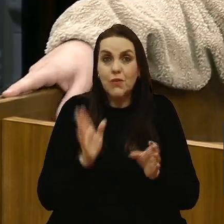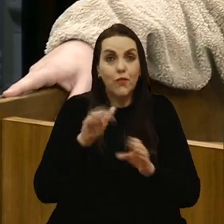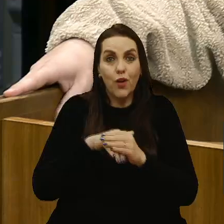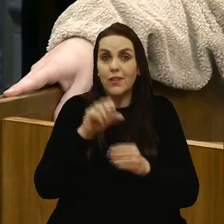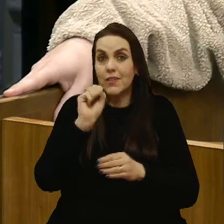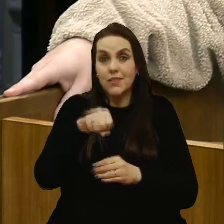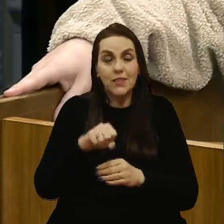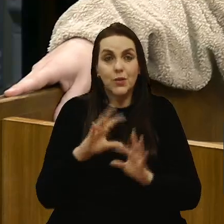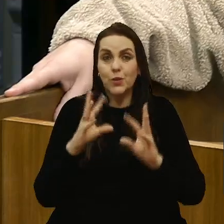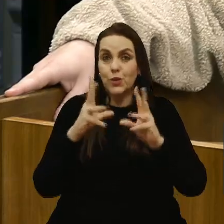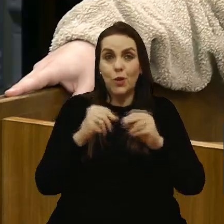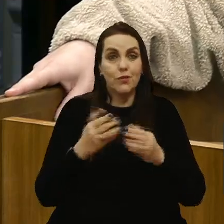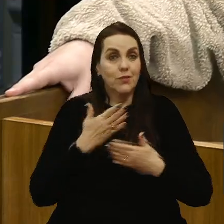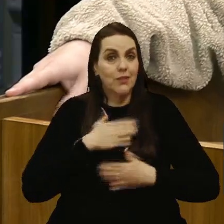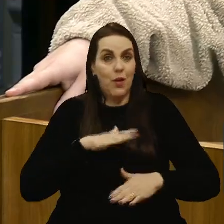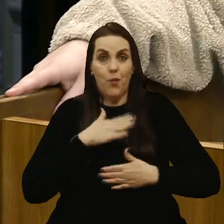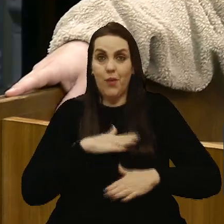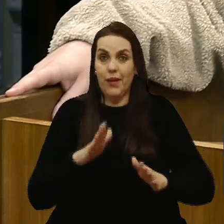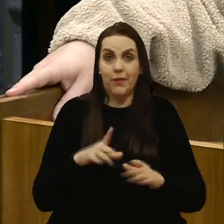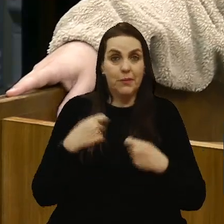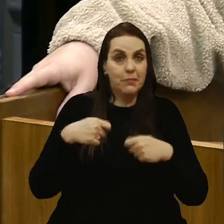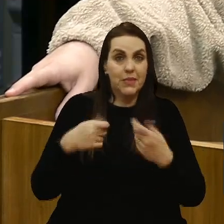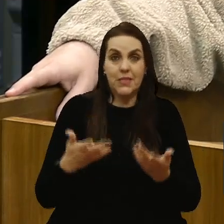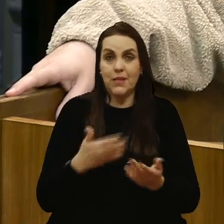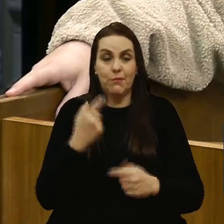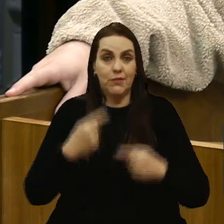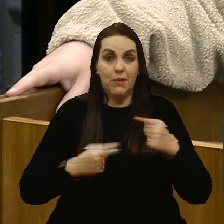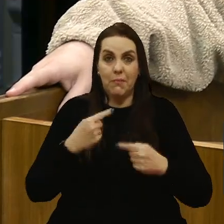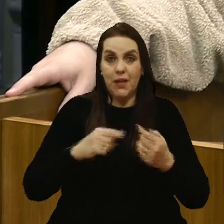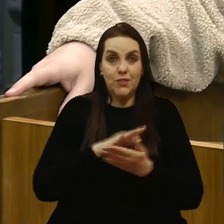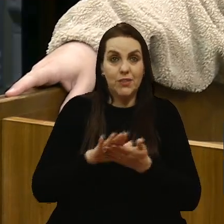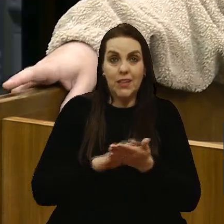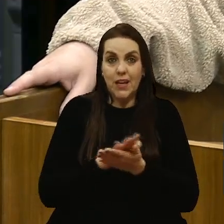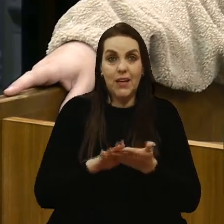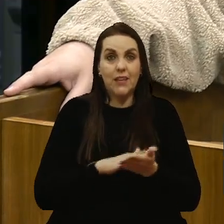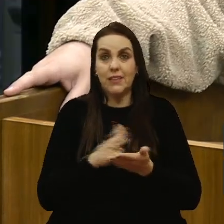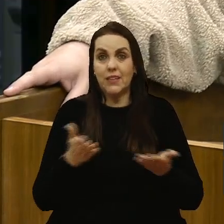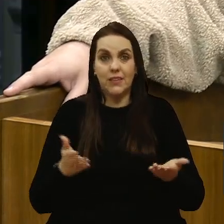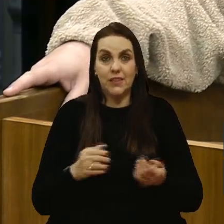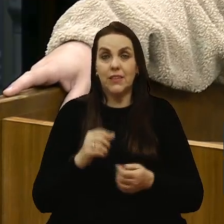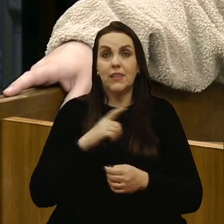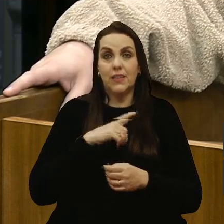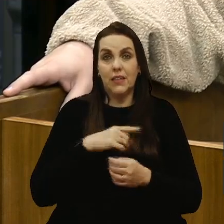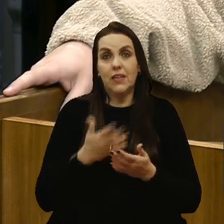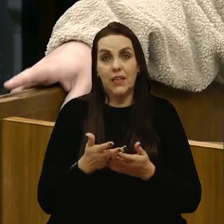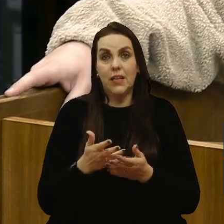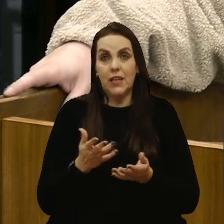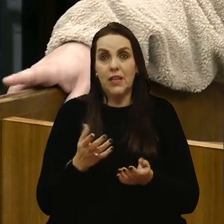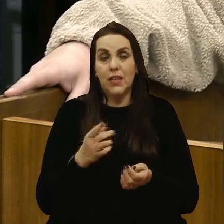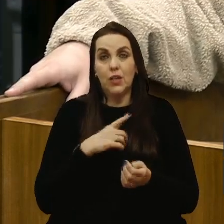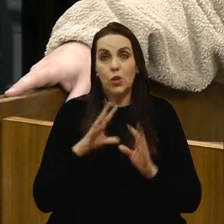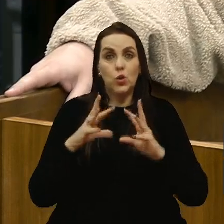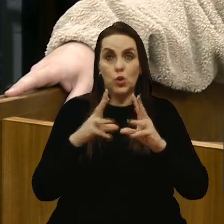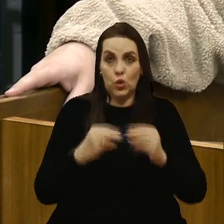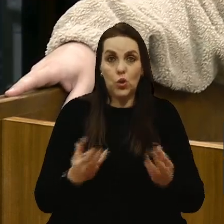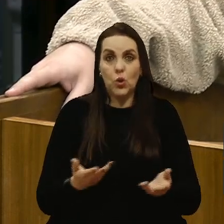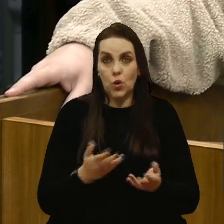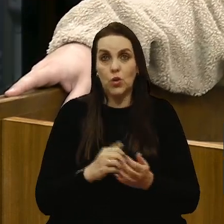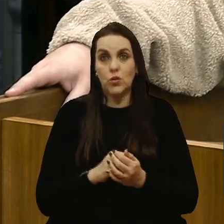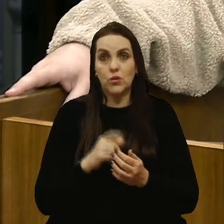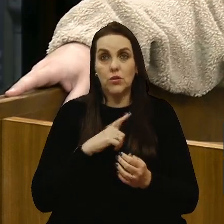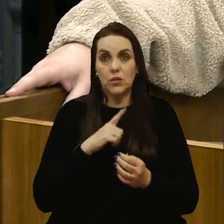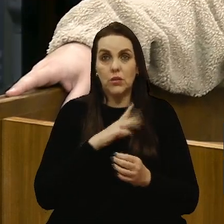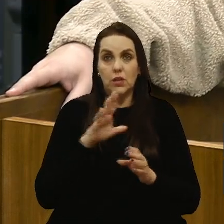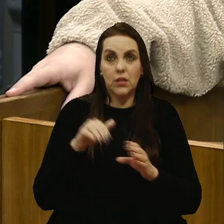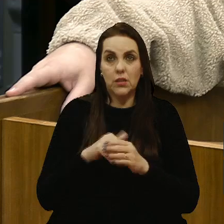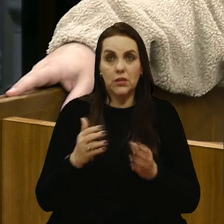todo mundo tranquilo, nós não precisamos ter nenhum debate muito aprofundado. E vamos combinar, todo mundo aqui sabe que é um ano de eleição. Eu